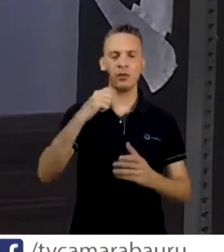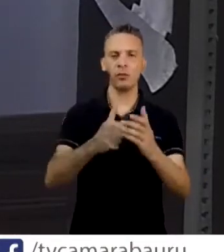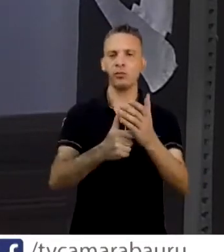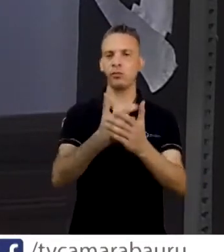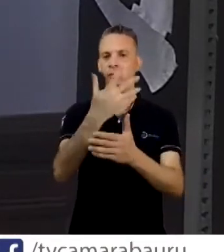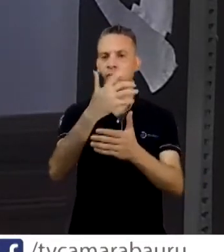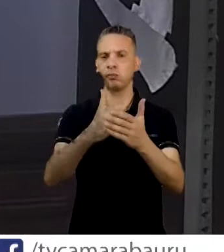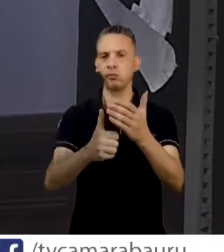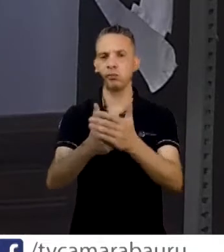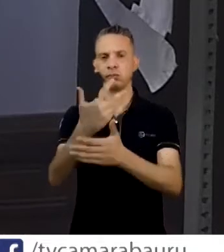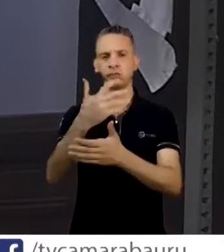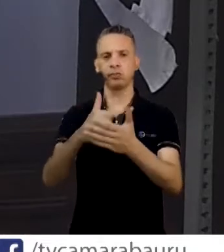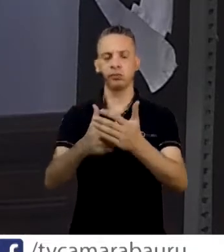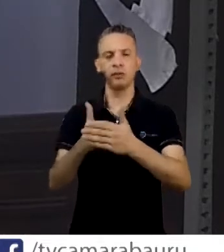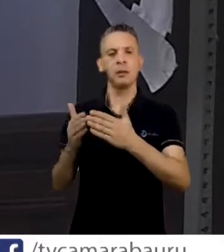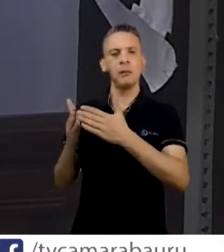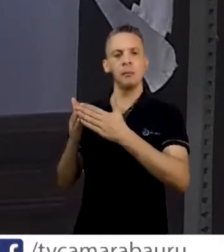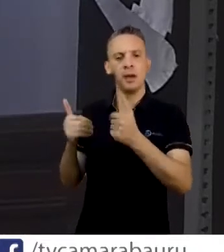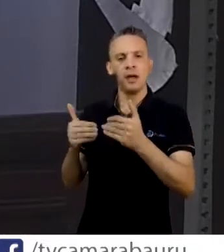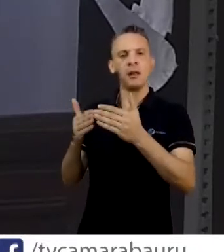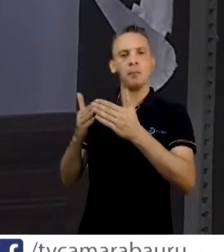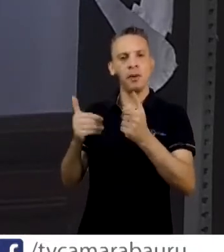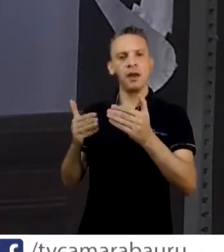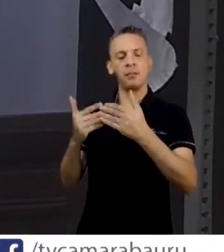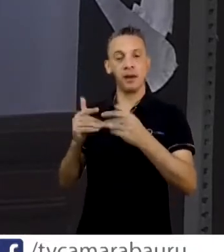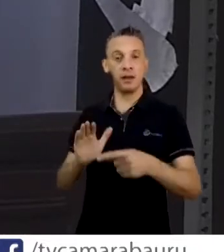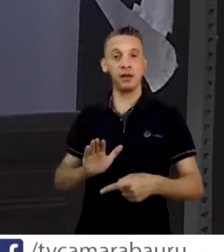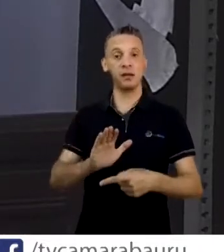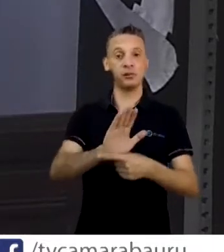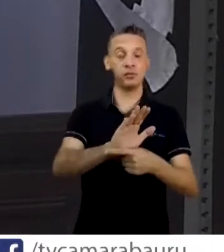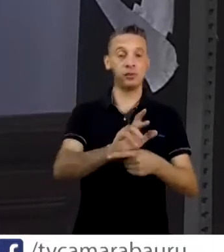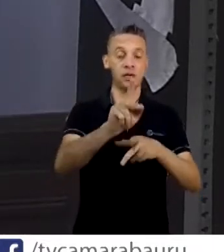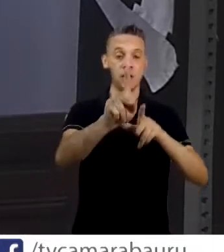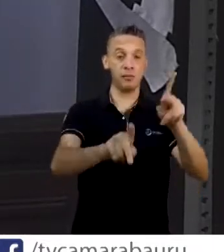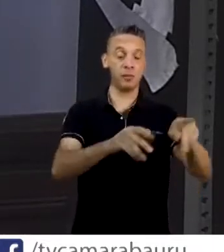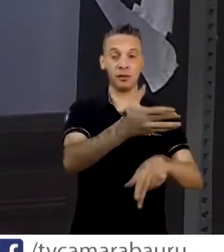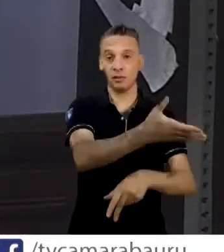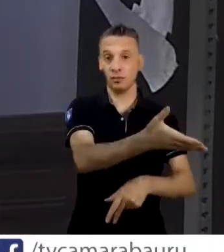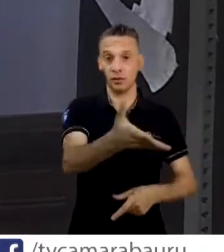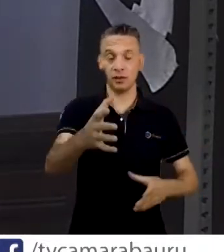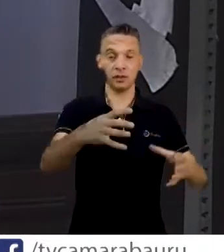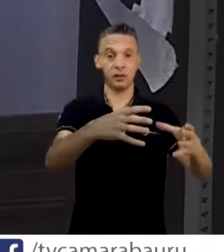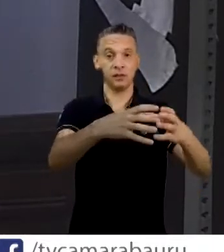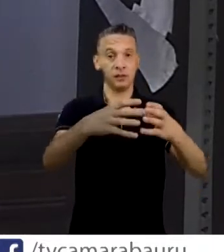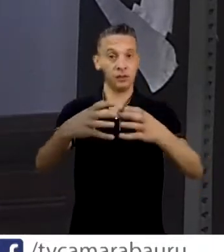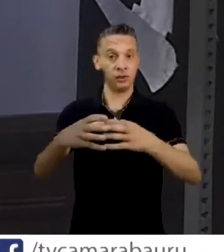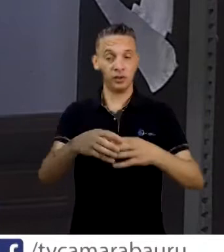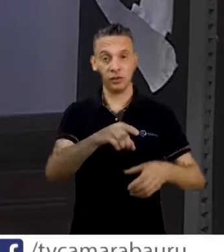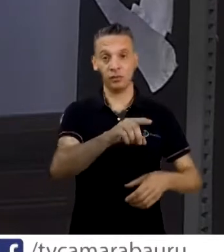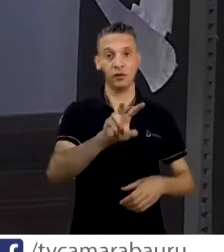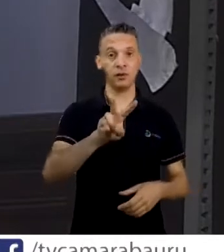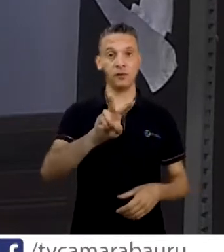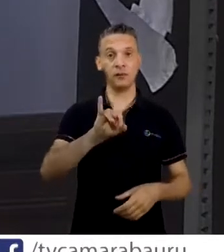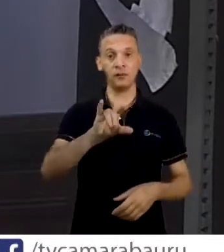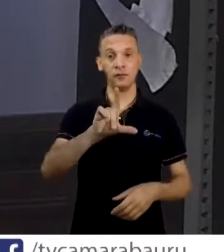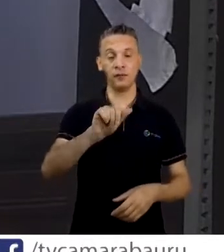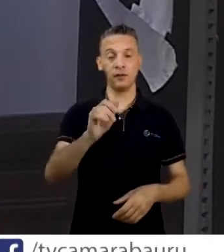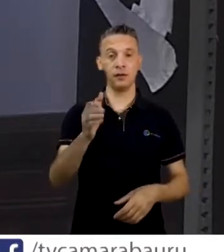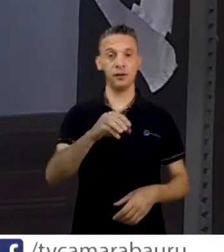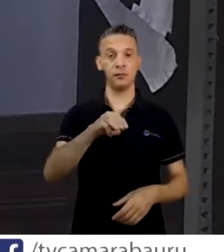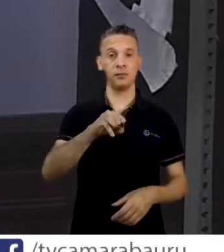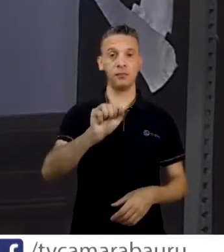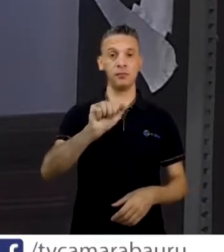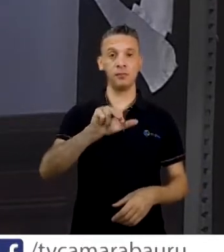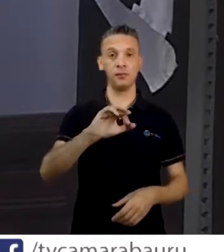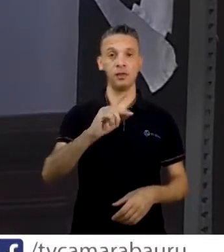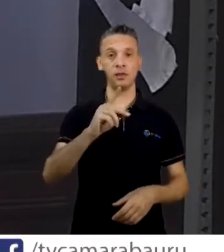buscar e atender as solicitações por parte daqueles moradores que uma vez que moram numa região da cidade, que é